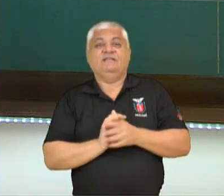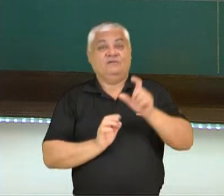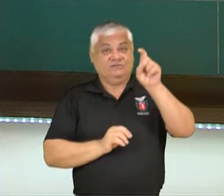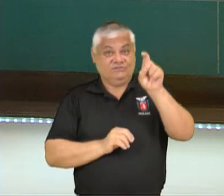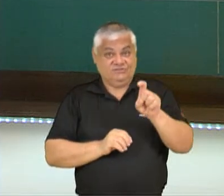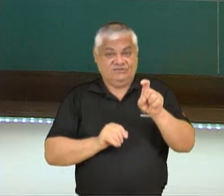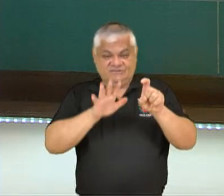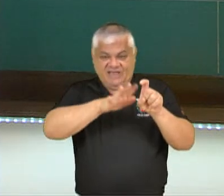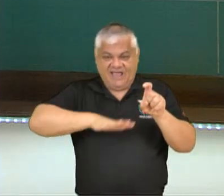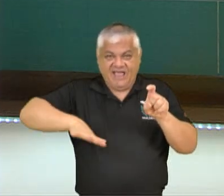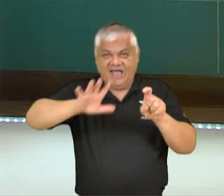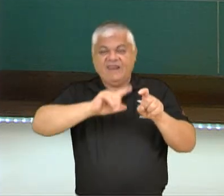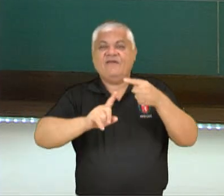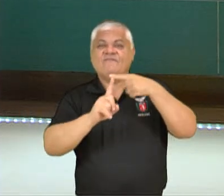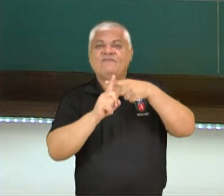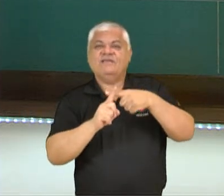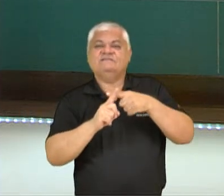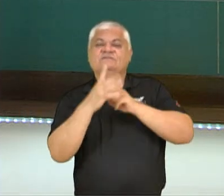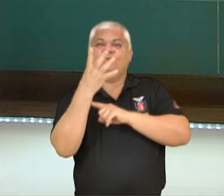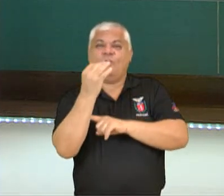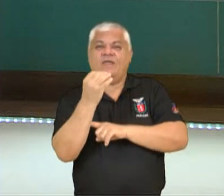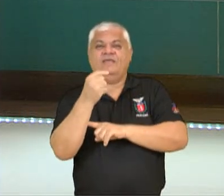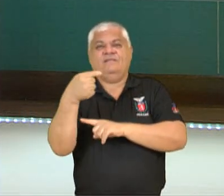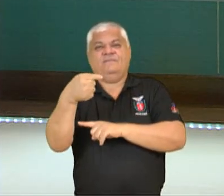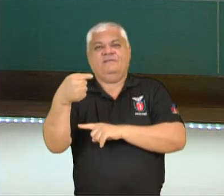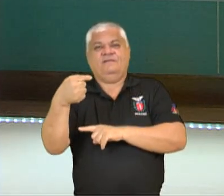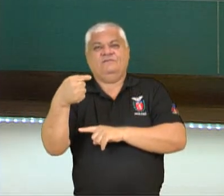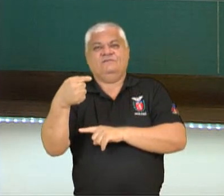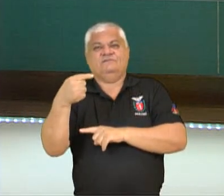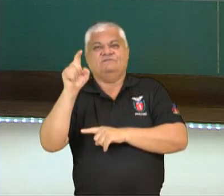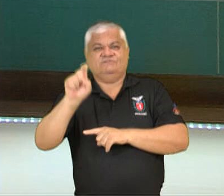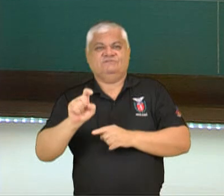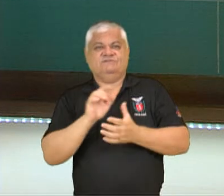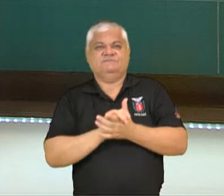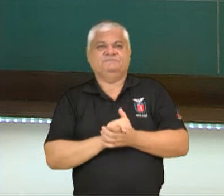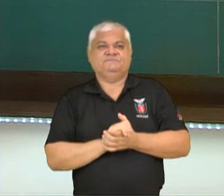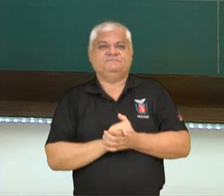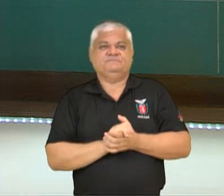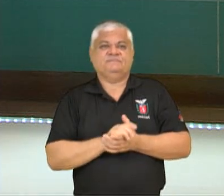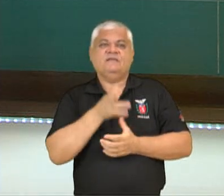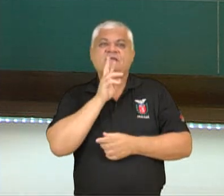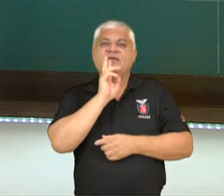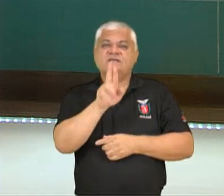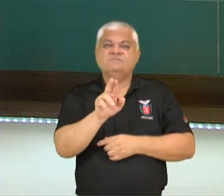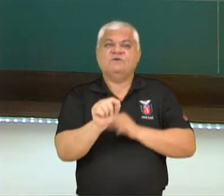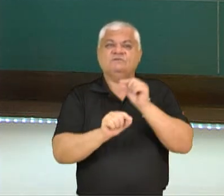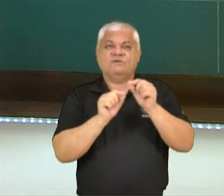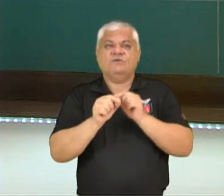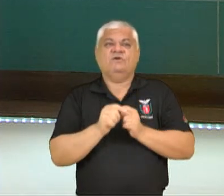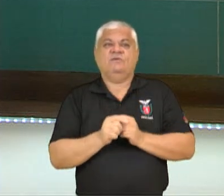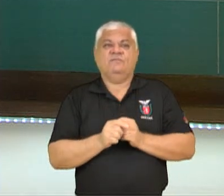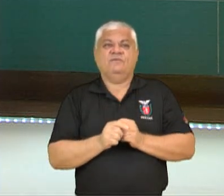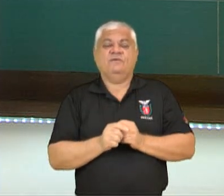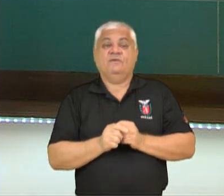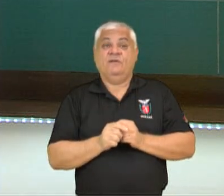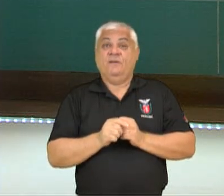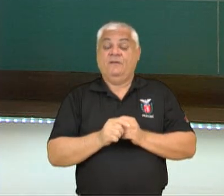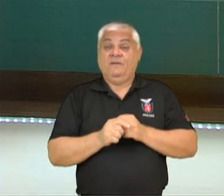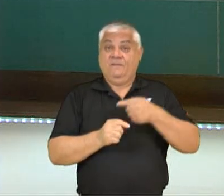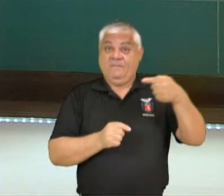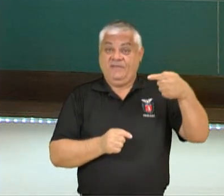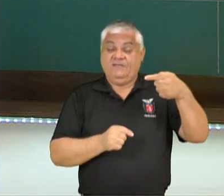x vezes 40 menos x. Né? Vamos ter aí como resultado a expressão menos x ao quadrado